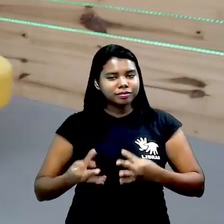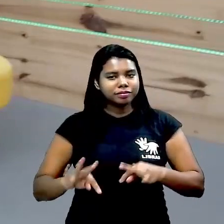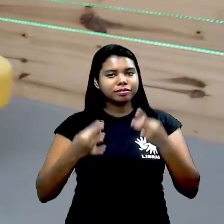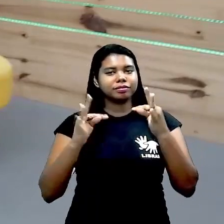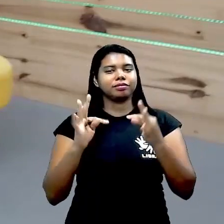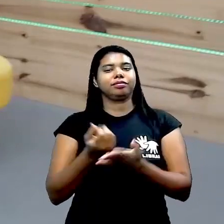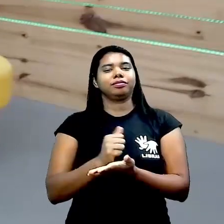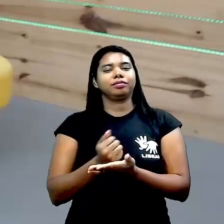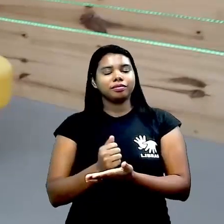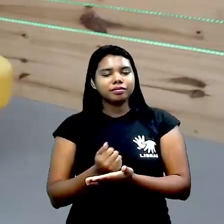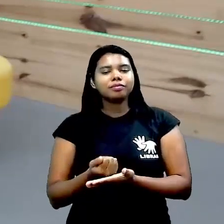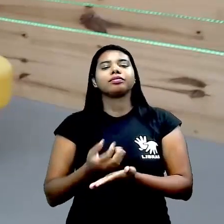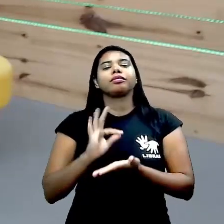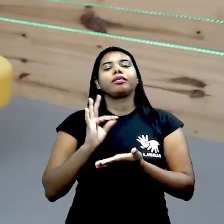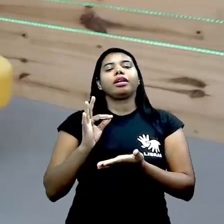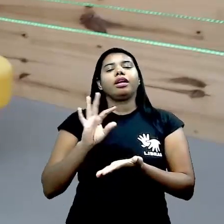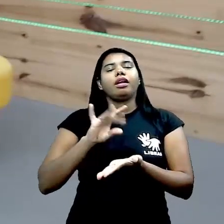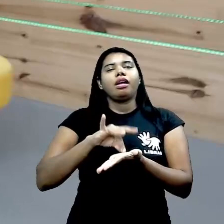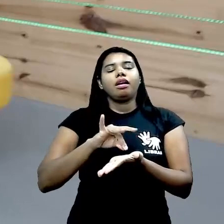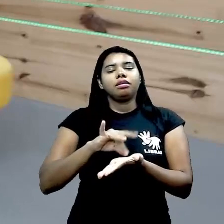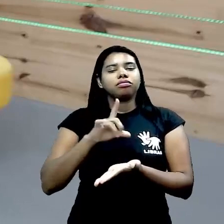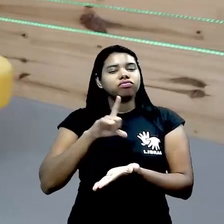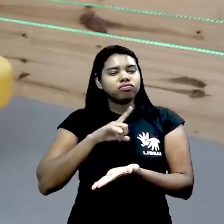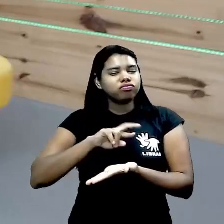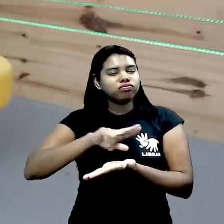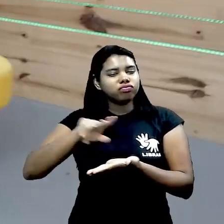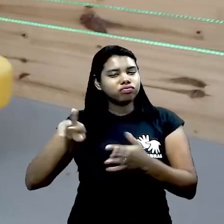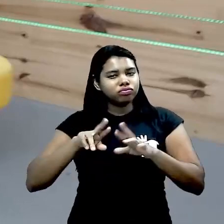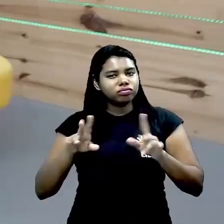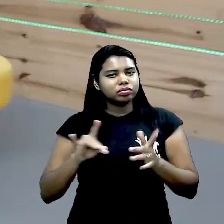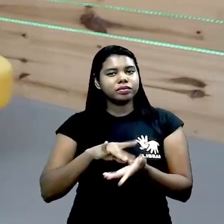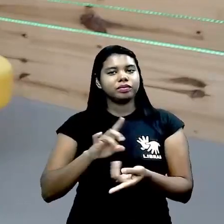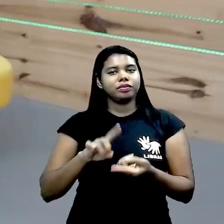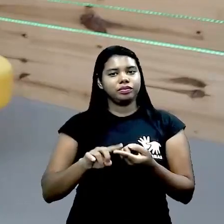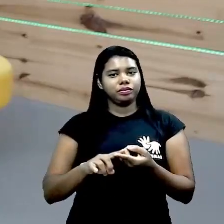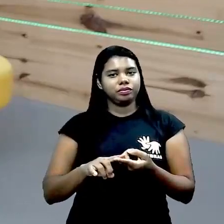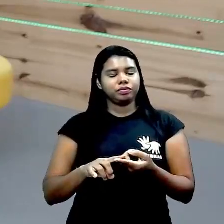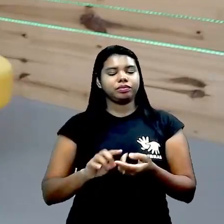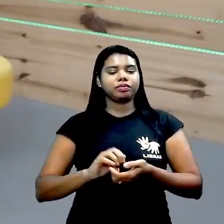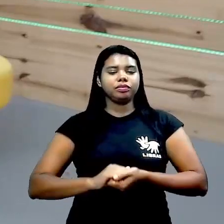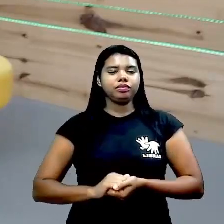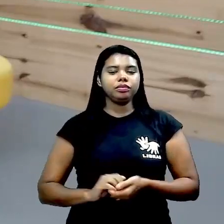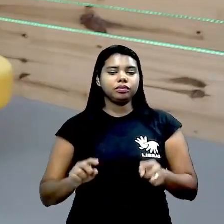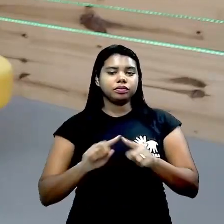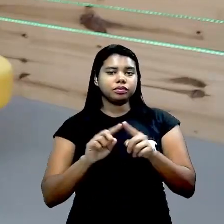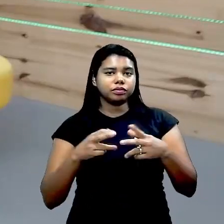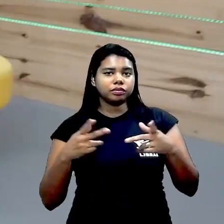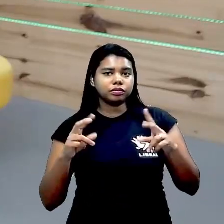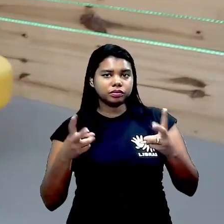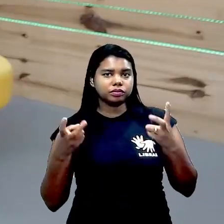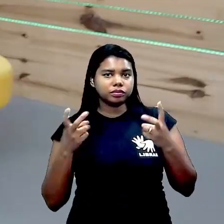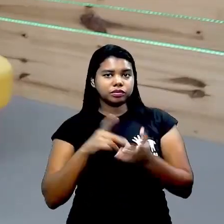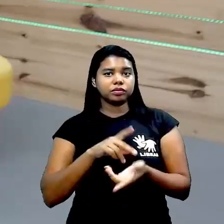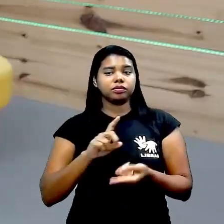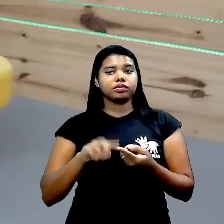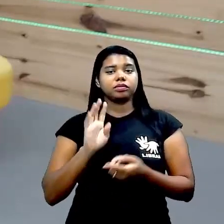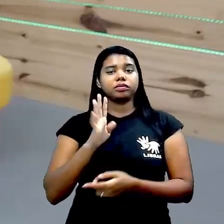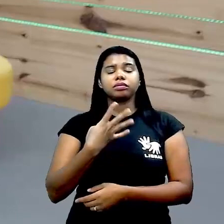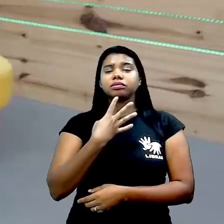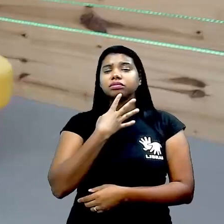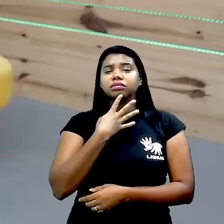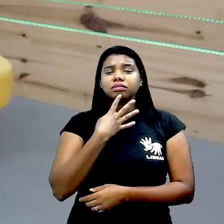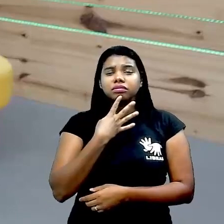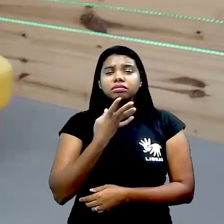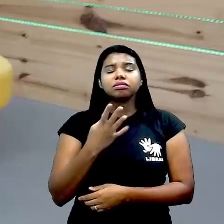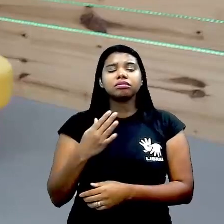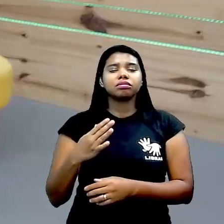todas as ferramentas, de certa forma, têm seu diferencial, por isso que existem várias, mas em outro aspecto, até porque a gente conhece um pouco